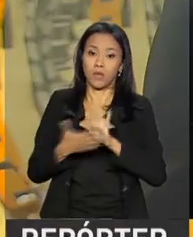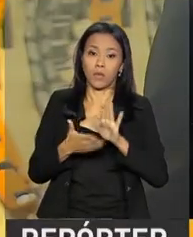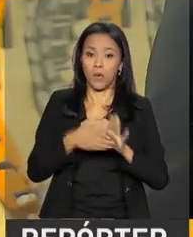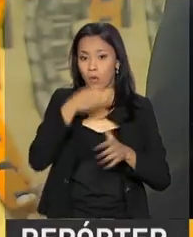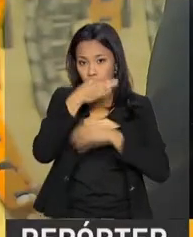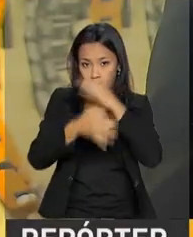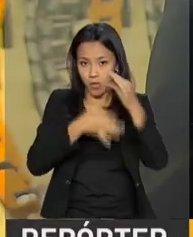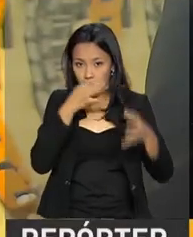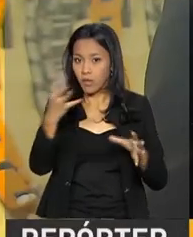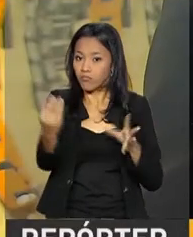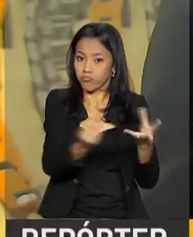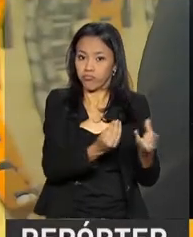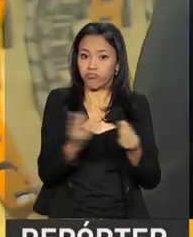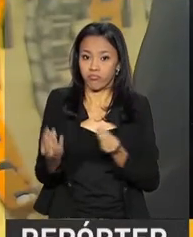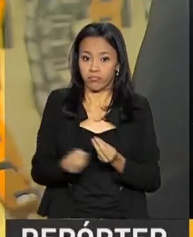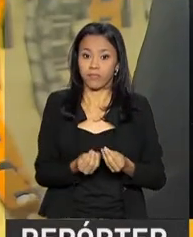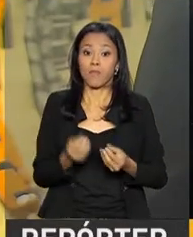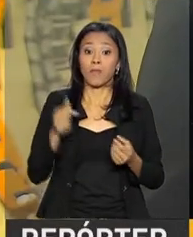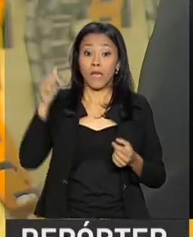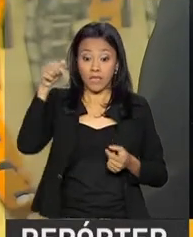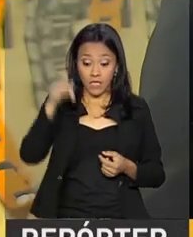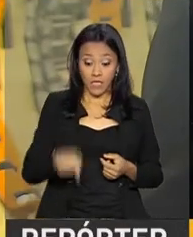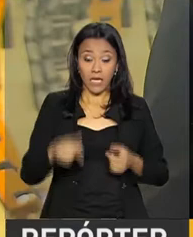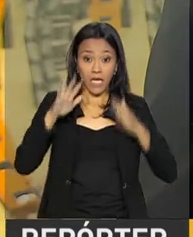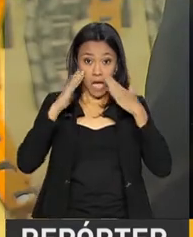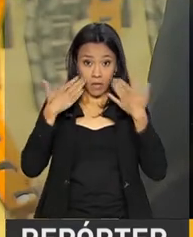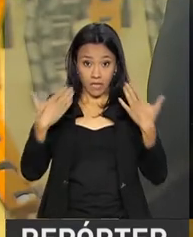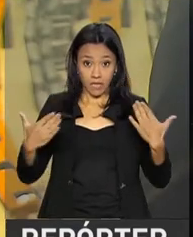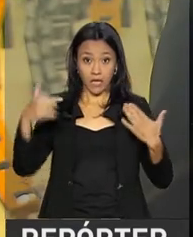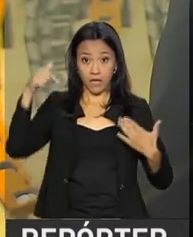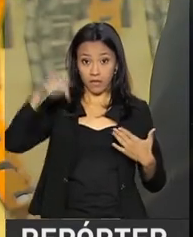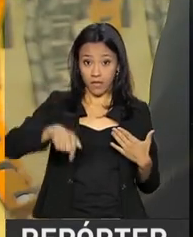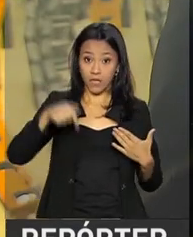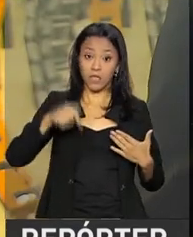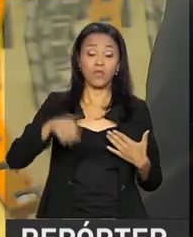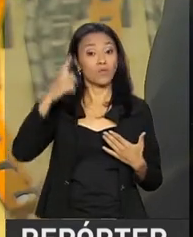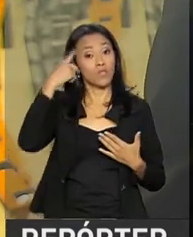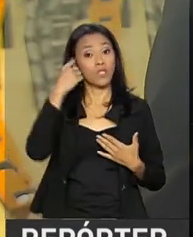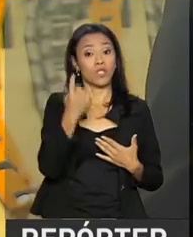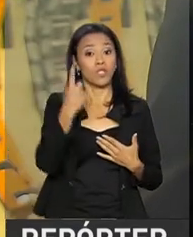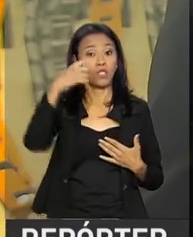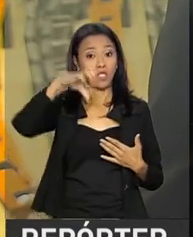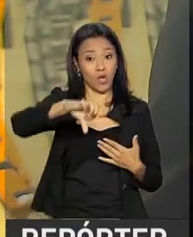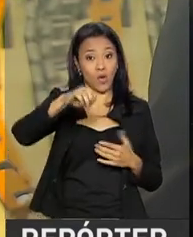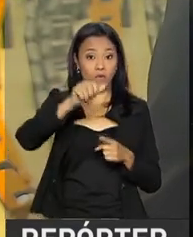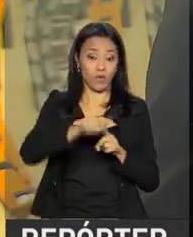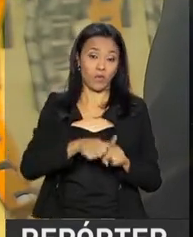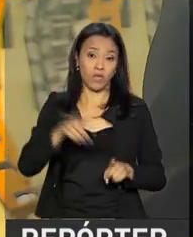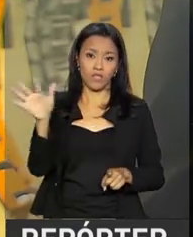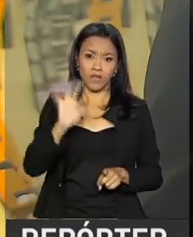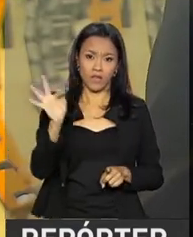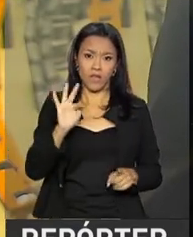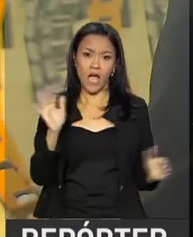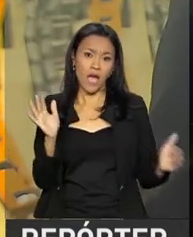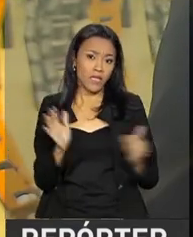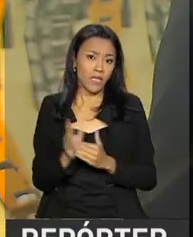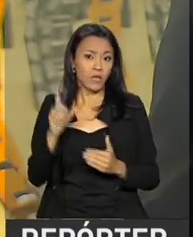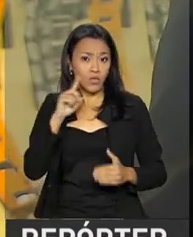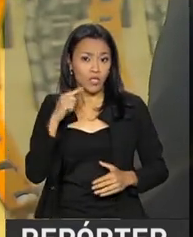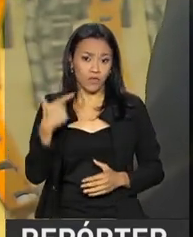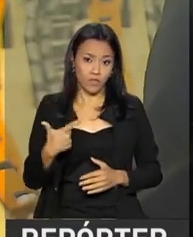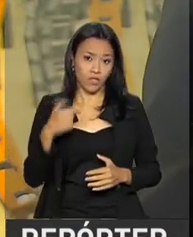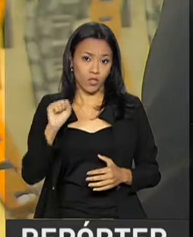que o projeto seja apresentado aqui no plenário da câmara no dia 19 de fevereiro e seja votado até o dia 28 de